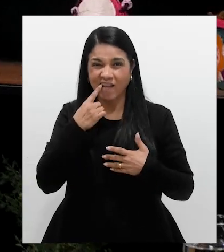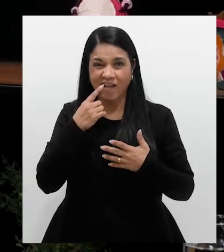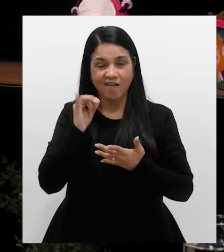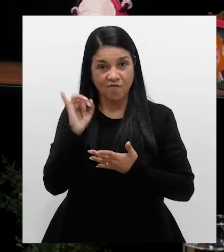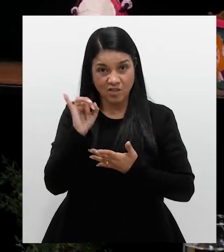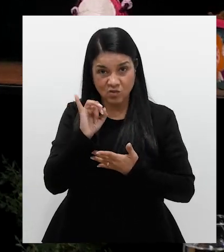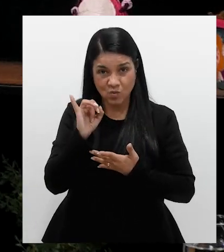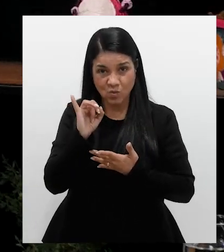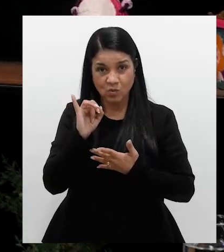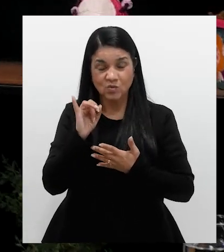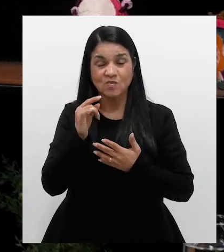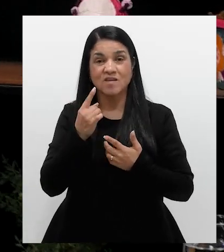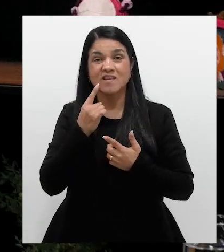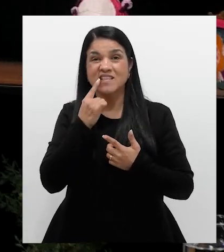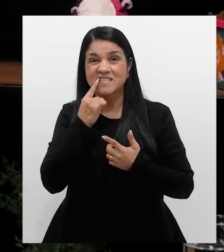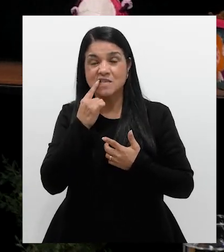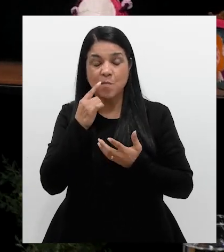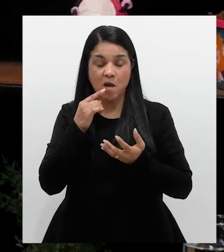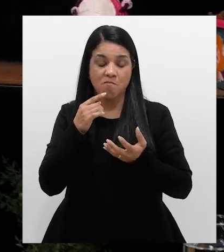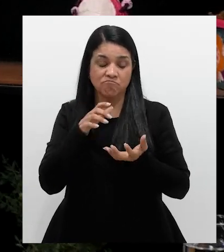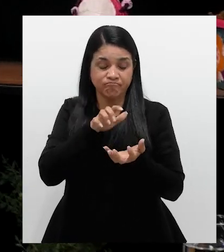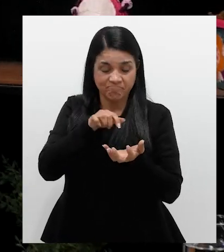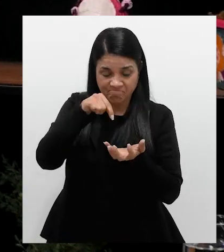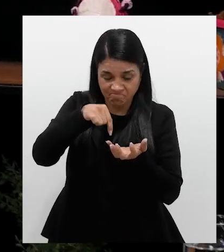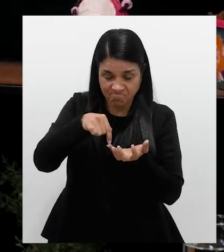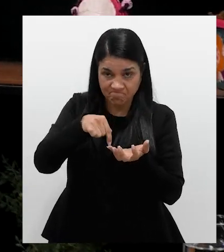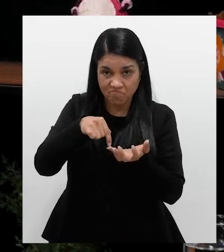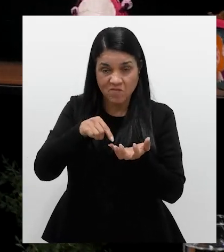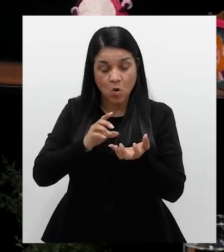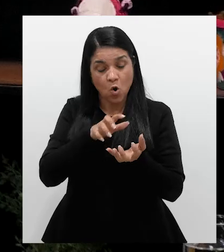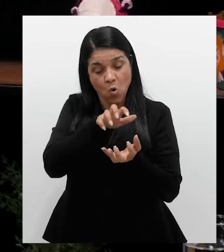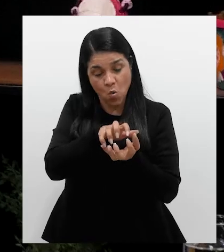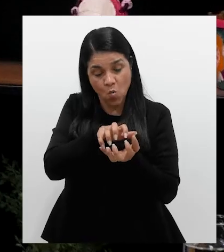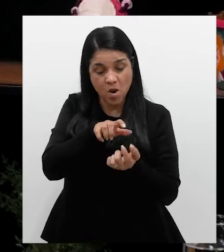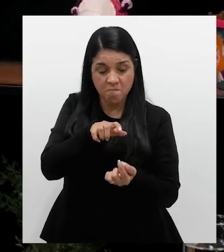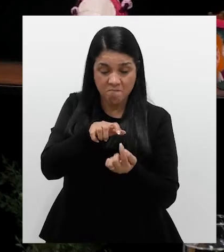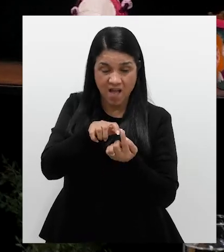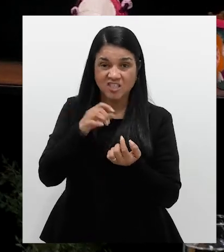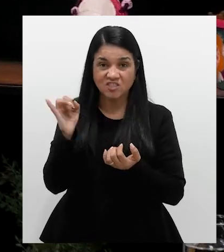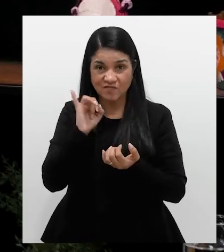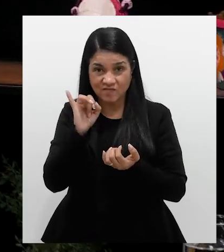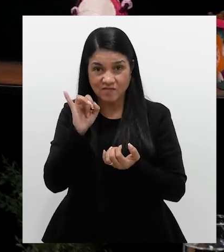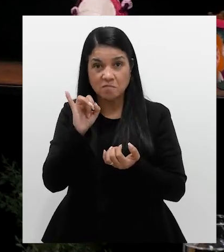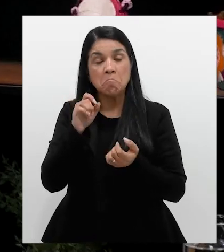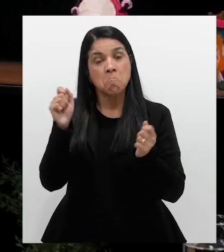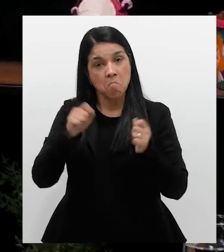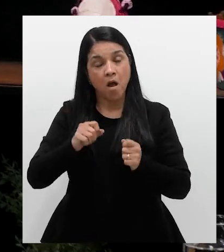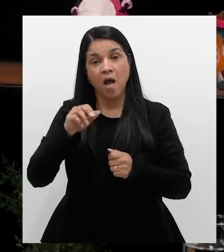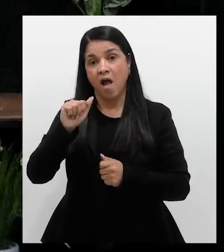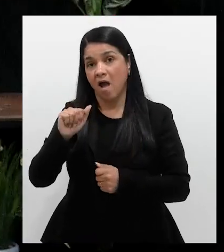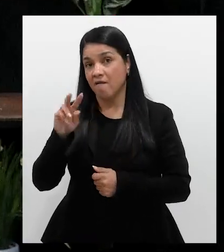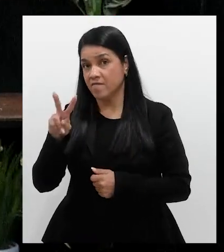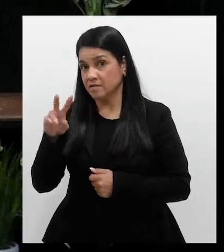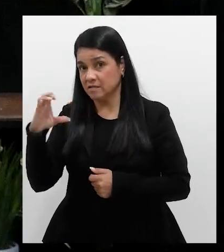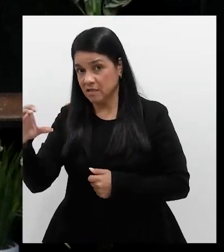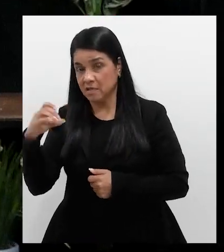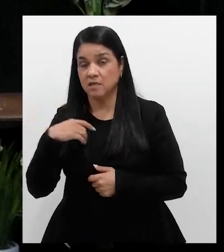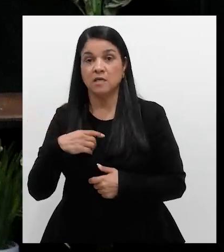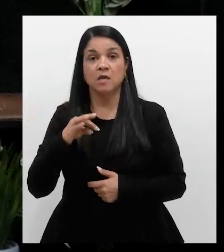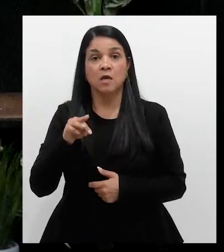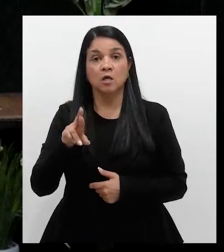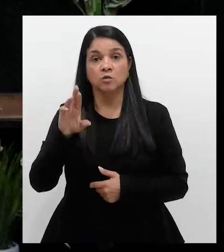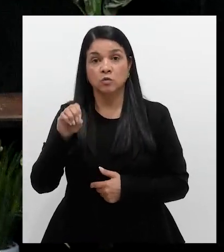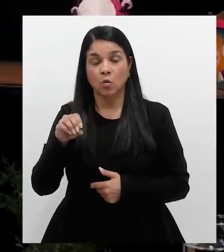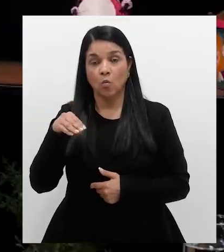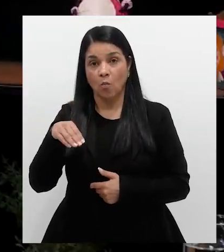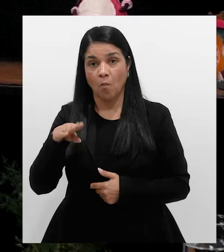foco infeccioso, superior principalmente, pode evoluir para um problema cerebral? Pode. Para um AVC, para uma trombose